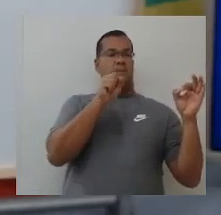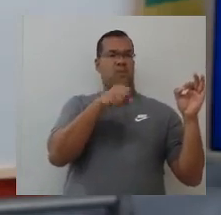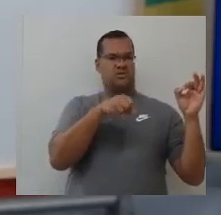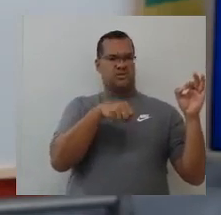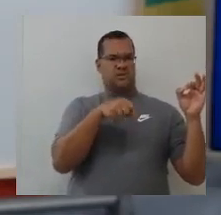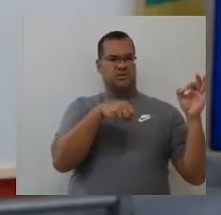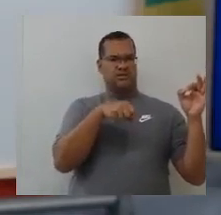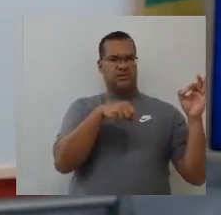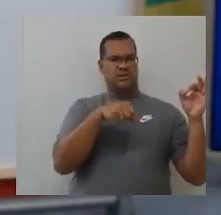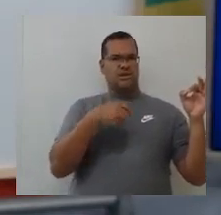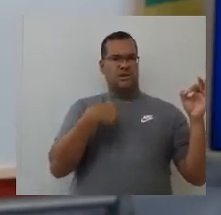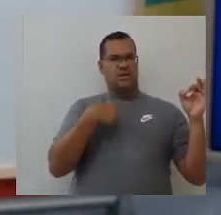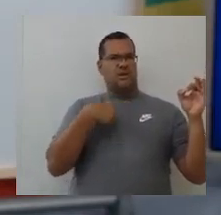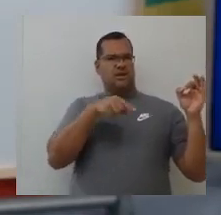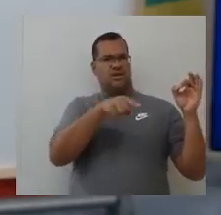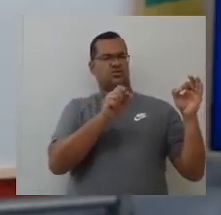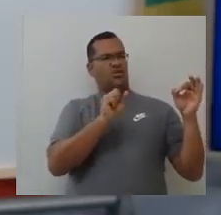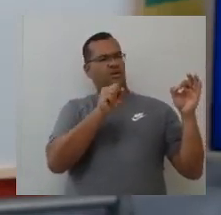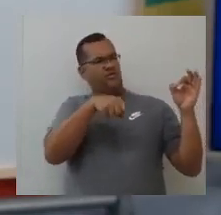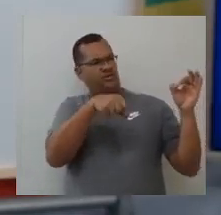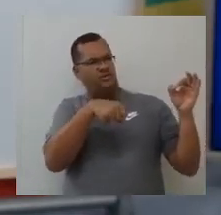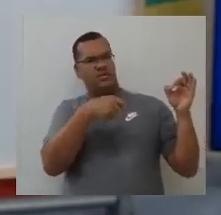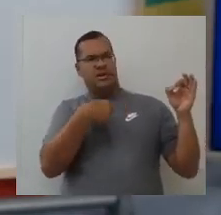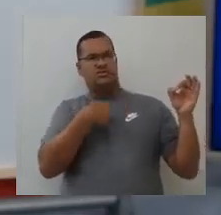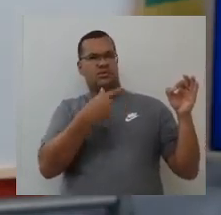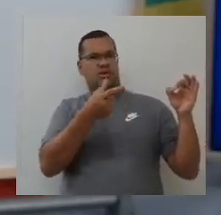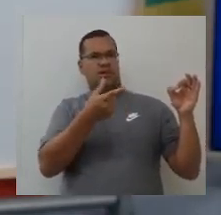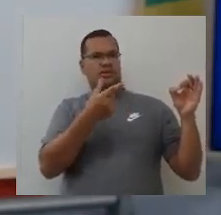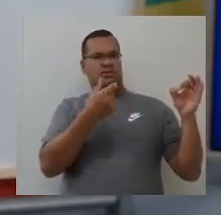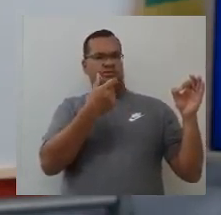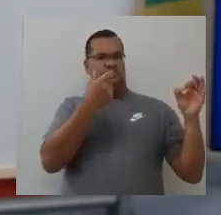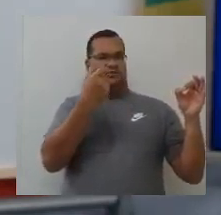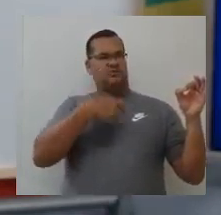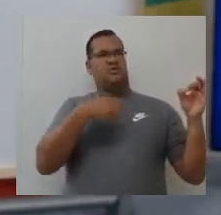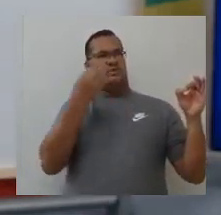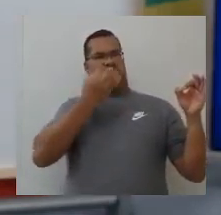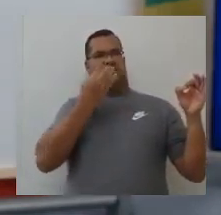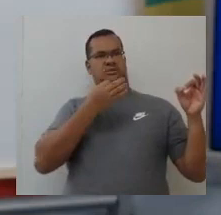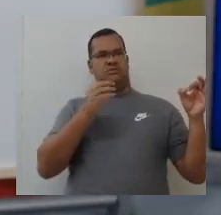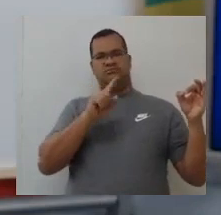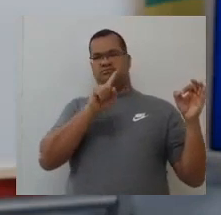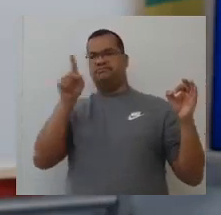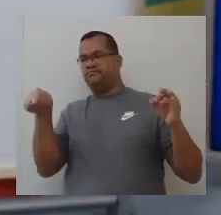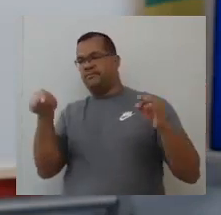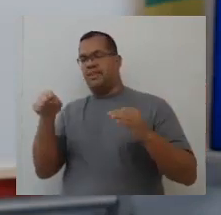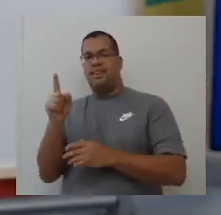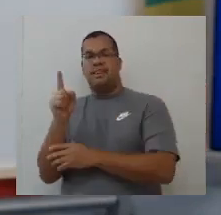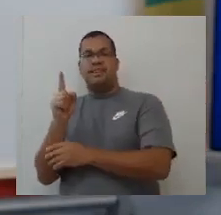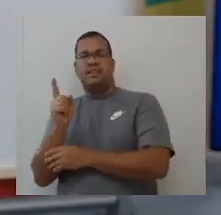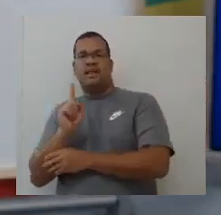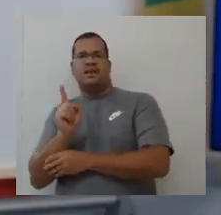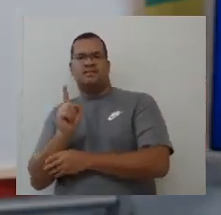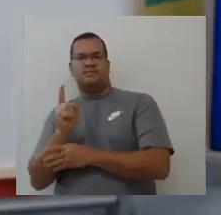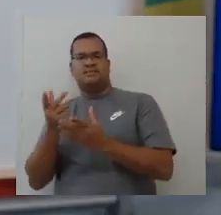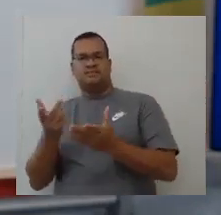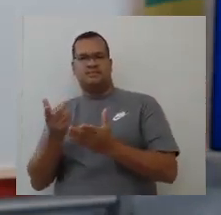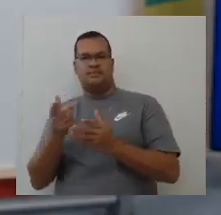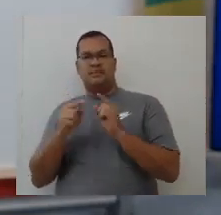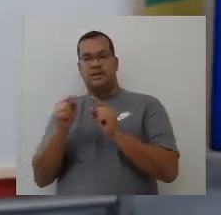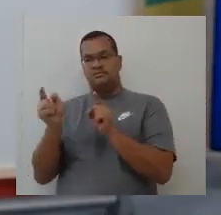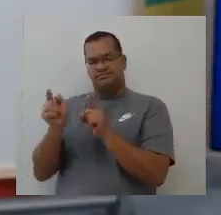Eu estou dizendo que eu sou, eu estou afirmando. É positivo. Então a minha question tem que ser negativa. Mas foi uma